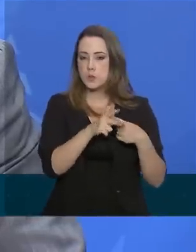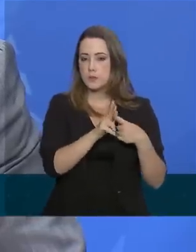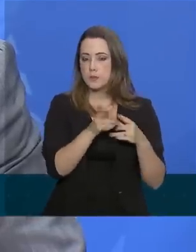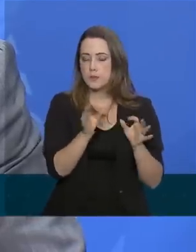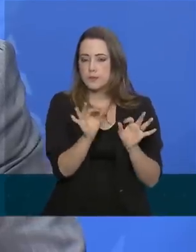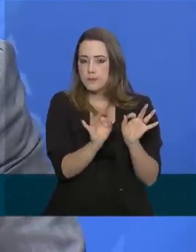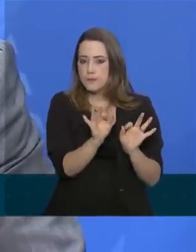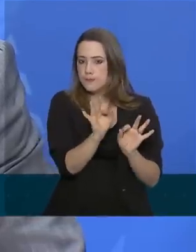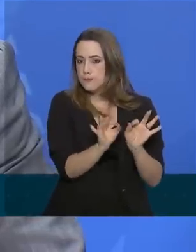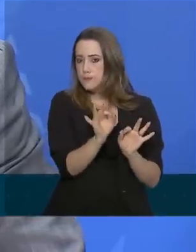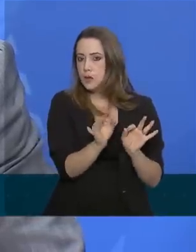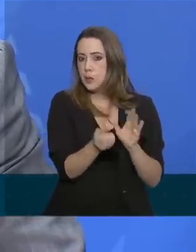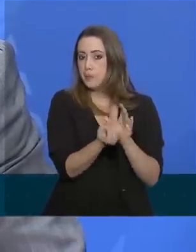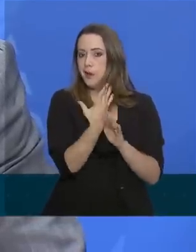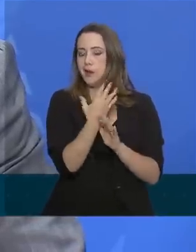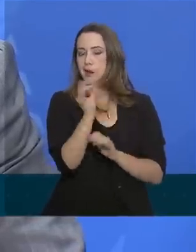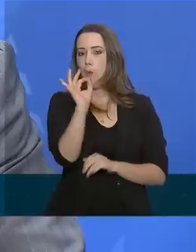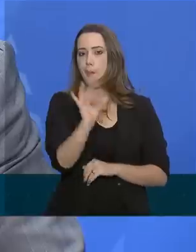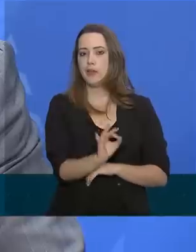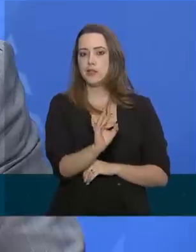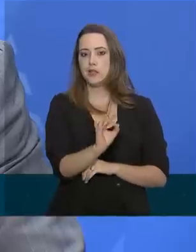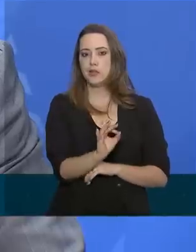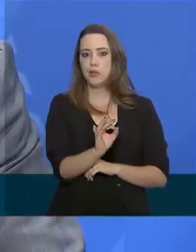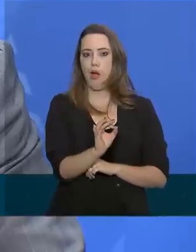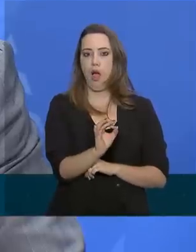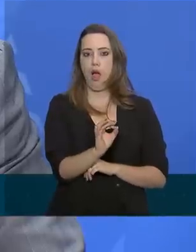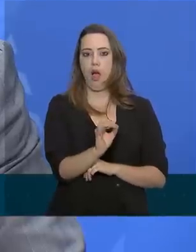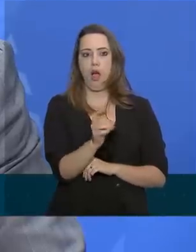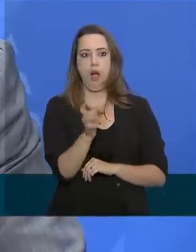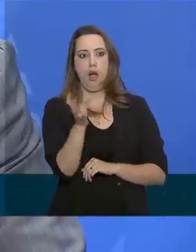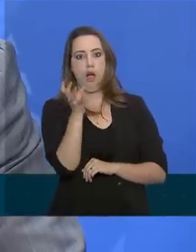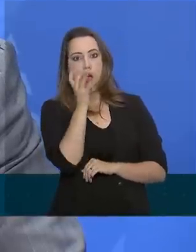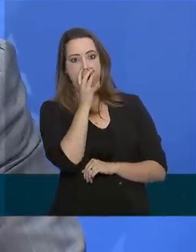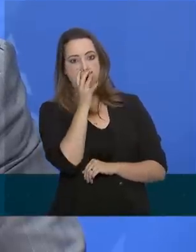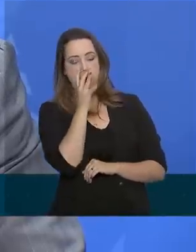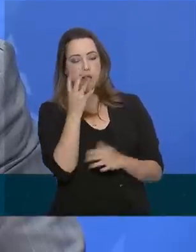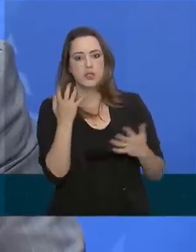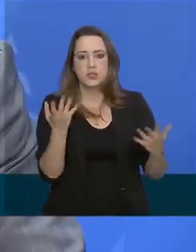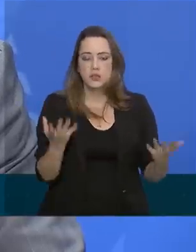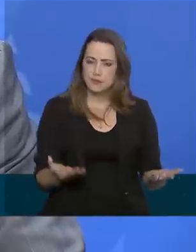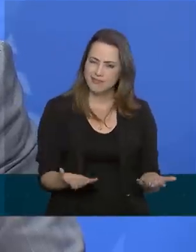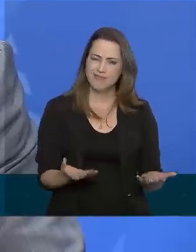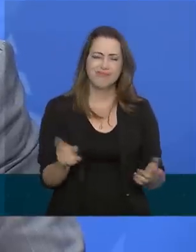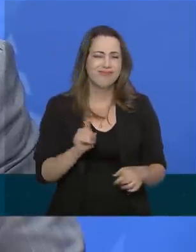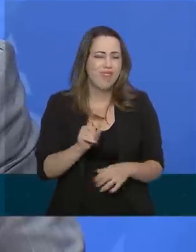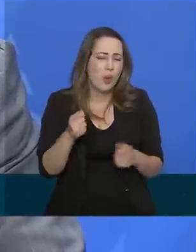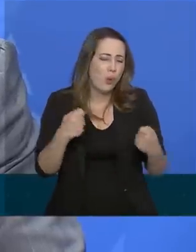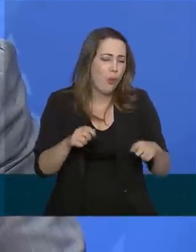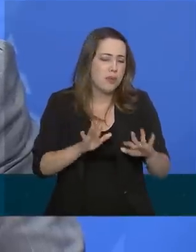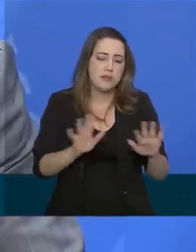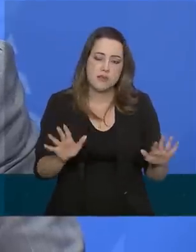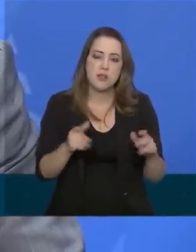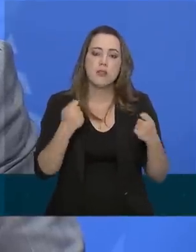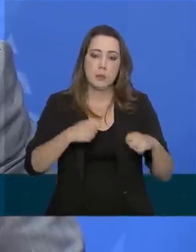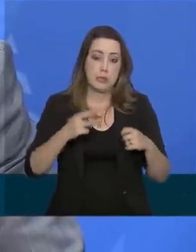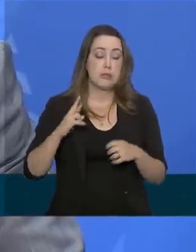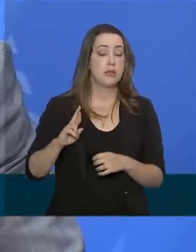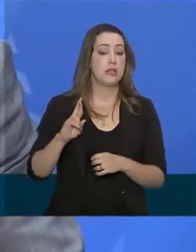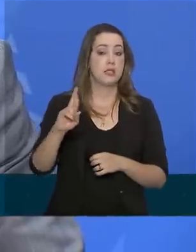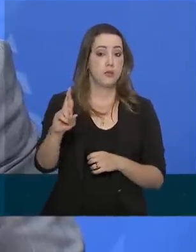várias naturezas para criar um percentual mais sensacionalista que a precisa ter muita responsabilidade no manuseio dessas